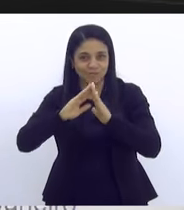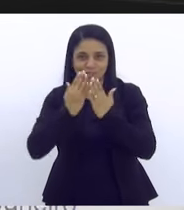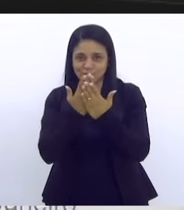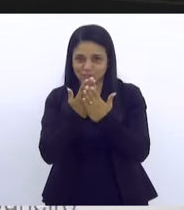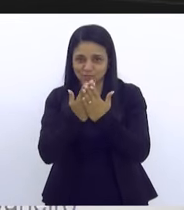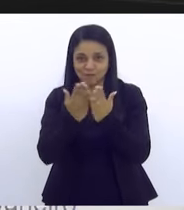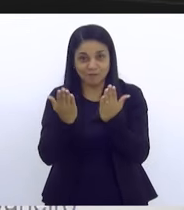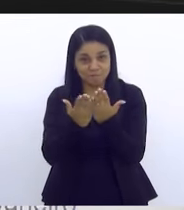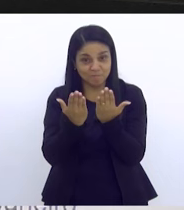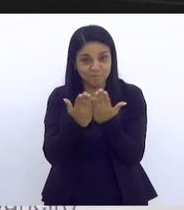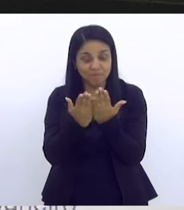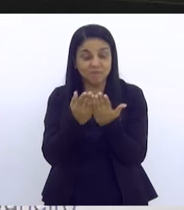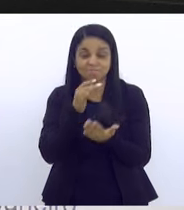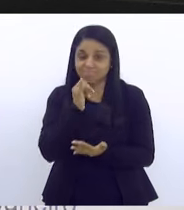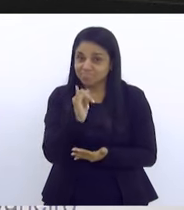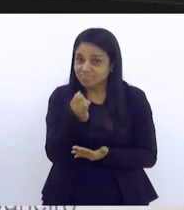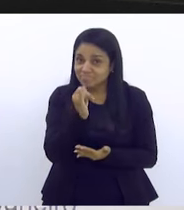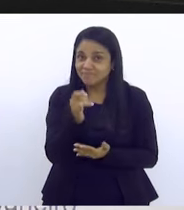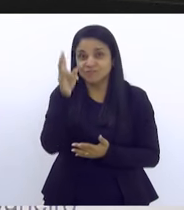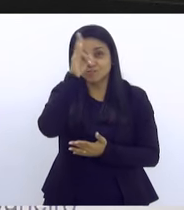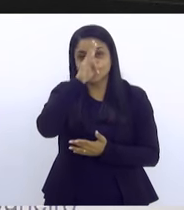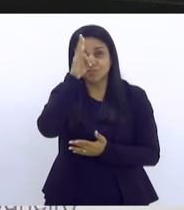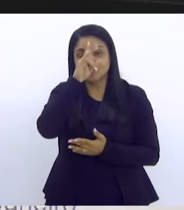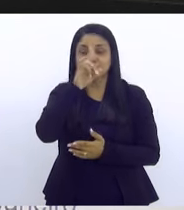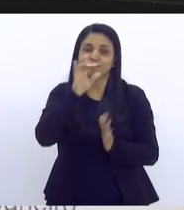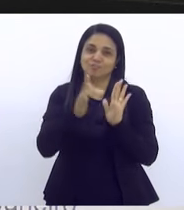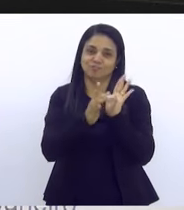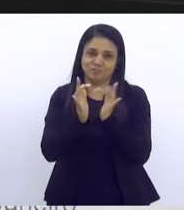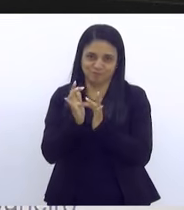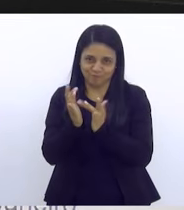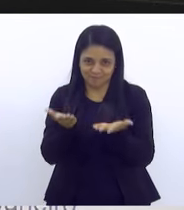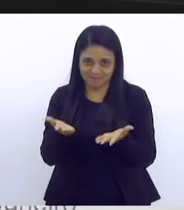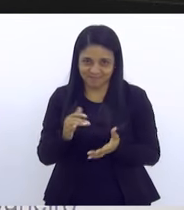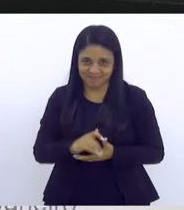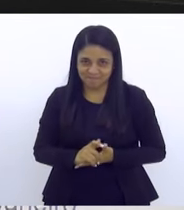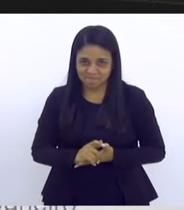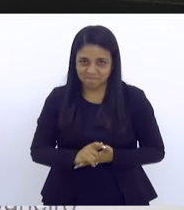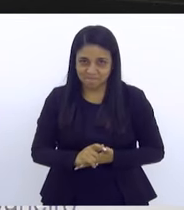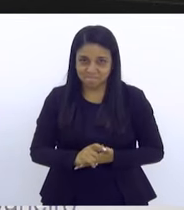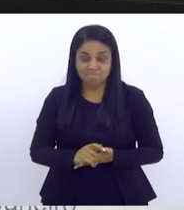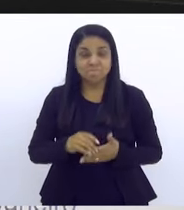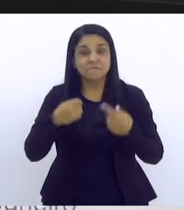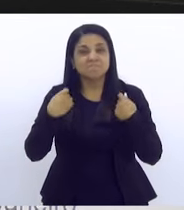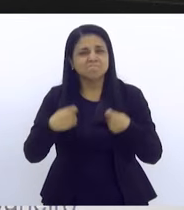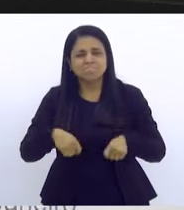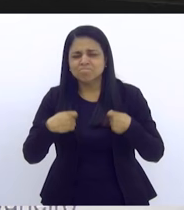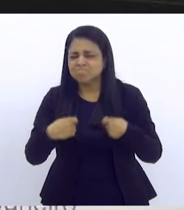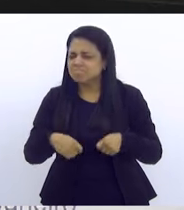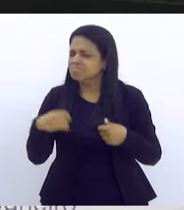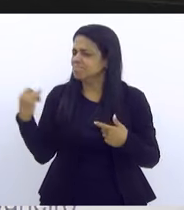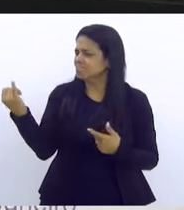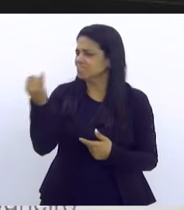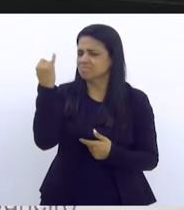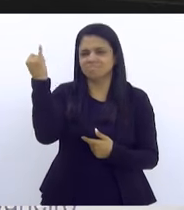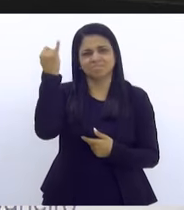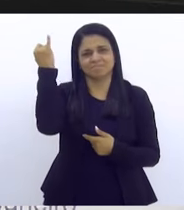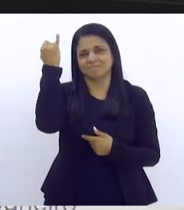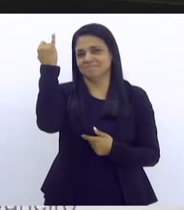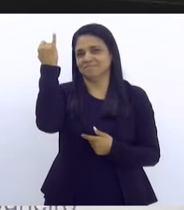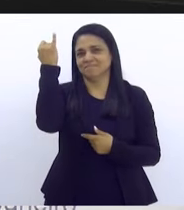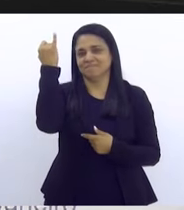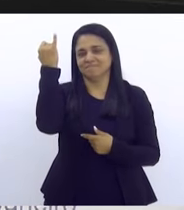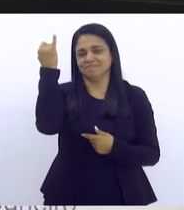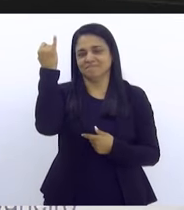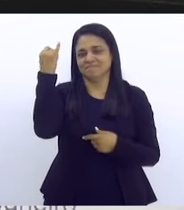falando do Senhor Jesus para elas. Olha, é precioso o trabalho de todos vocês.